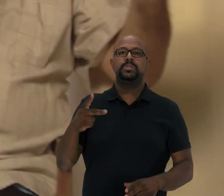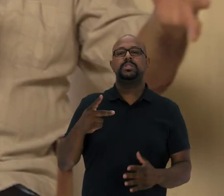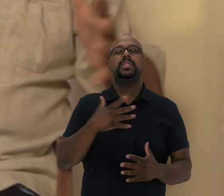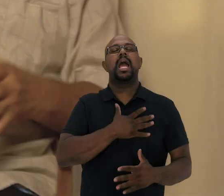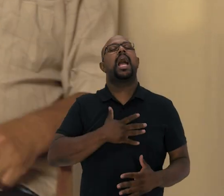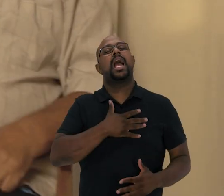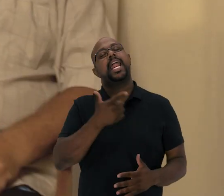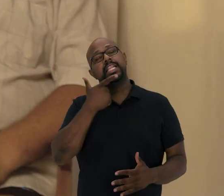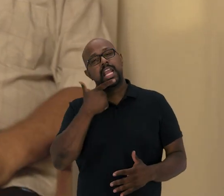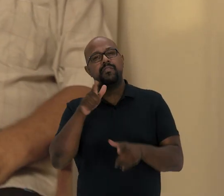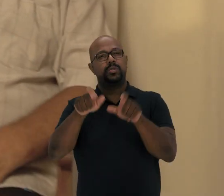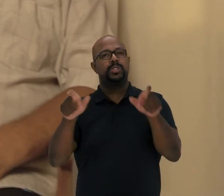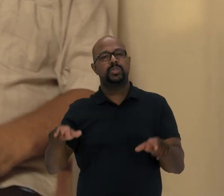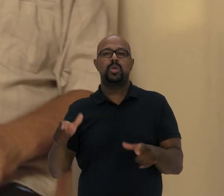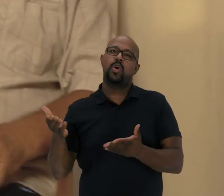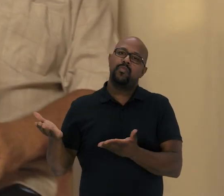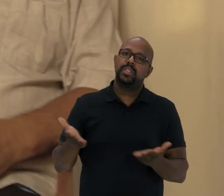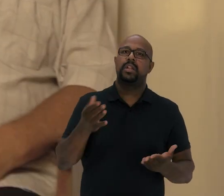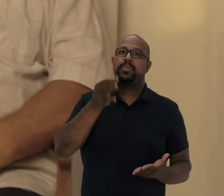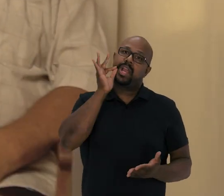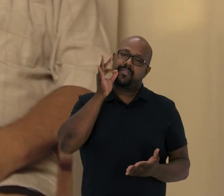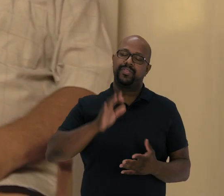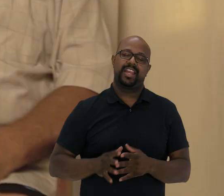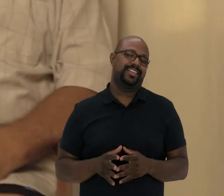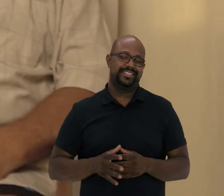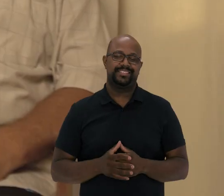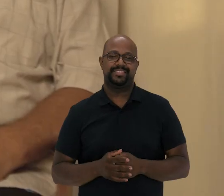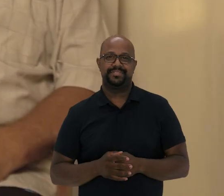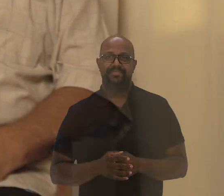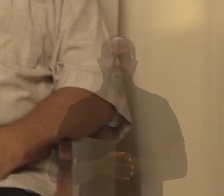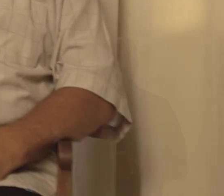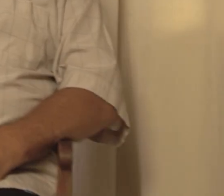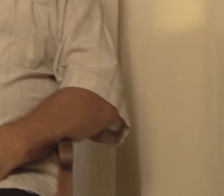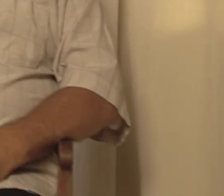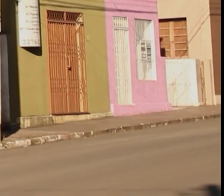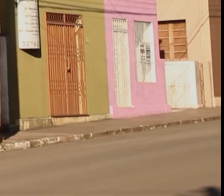de ser agradável com os fregueses, convidando para o café.